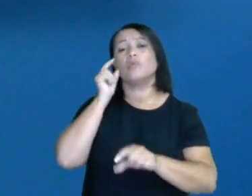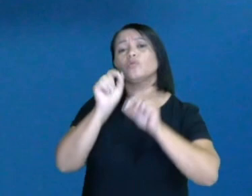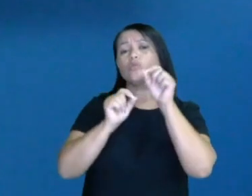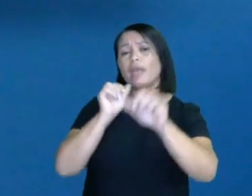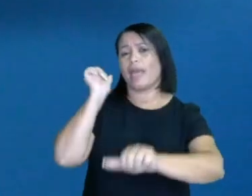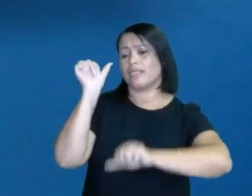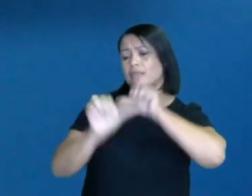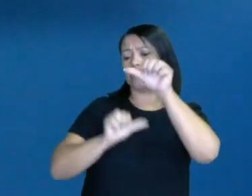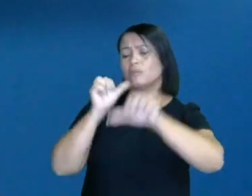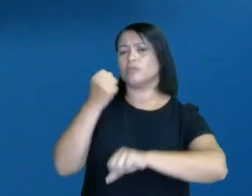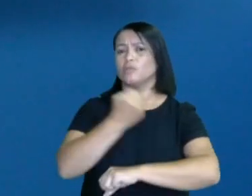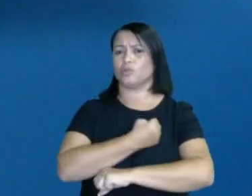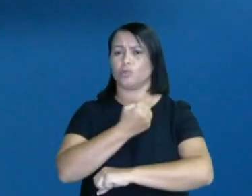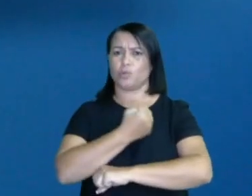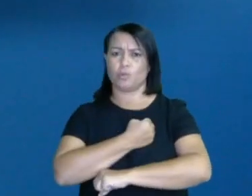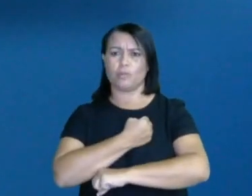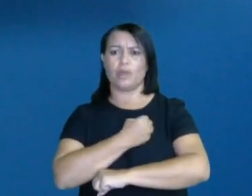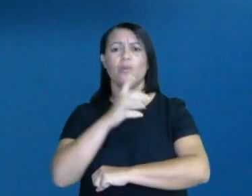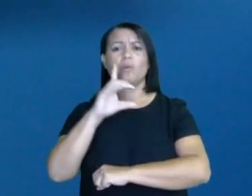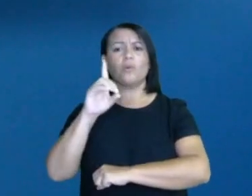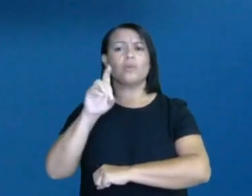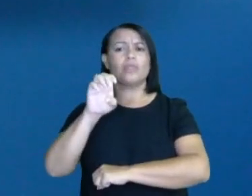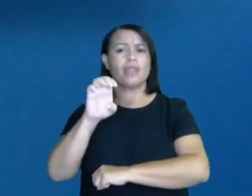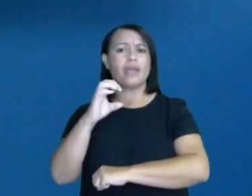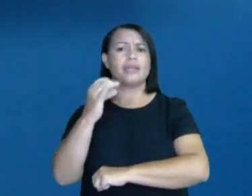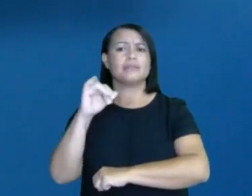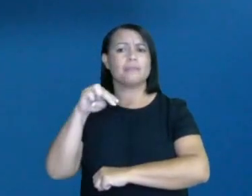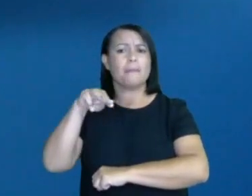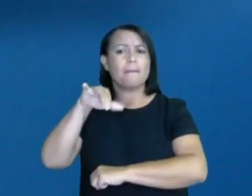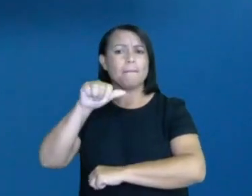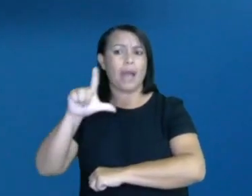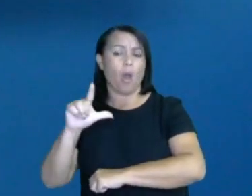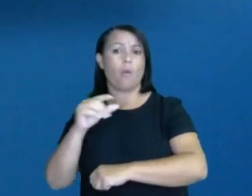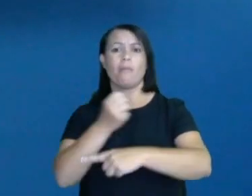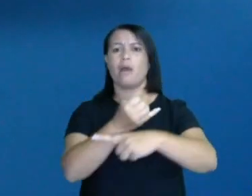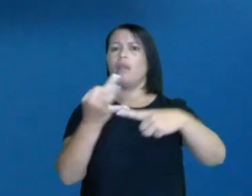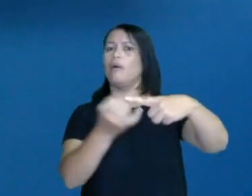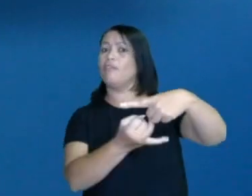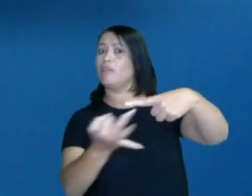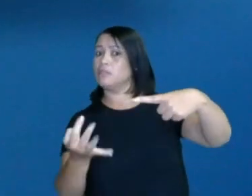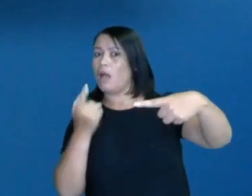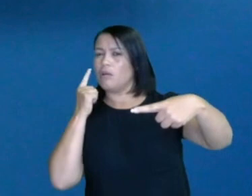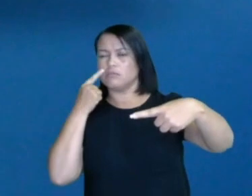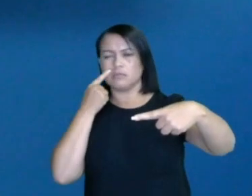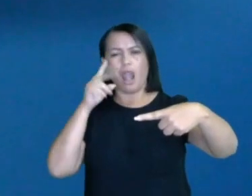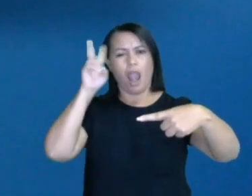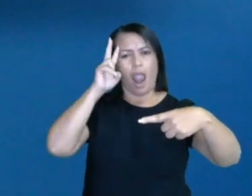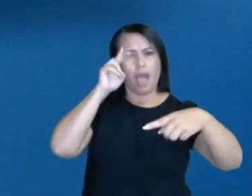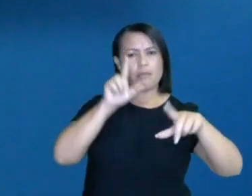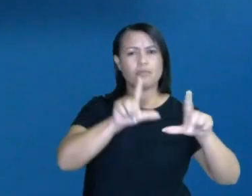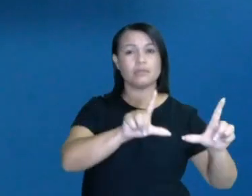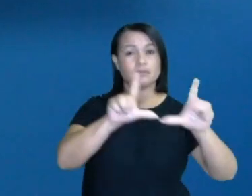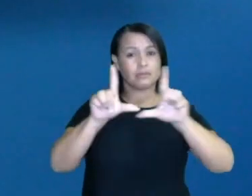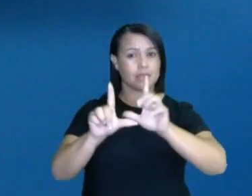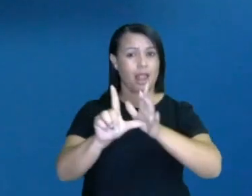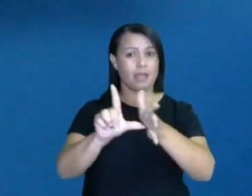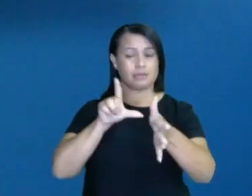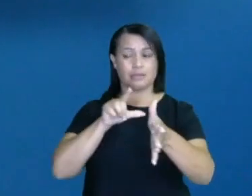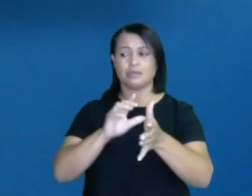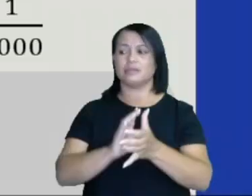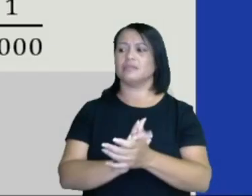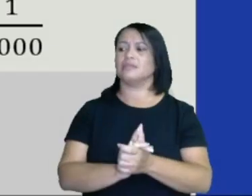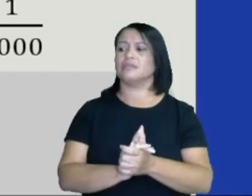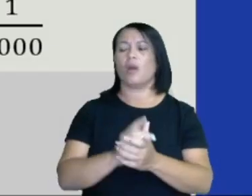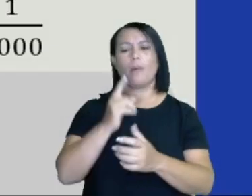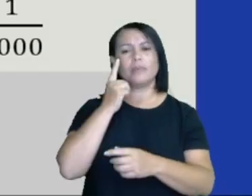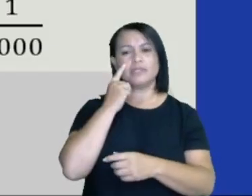transformação de um número decimal para uma fração. Lembra do slide anterior? Aqui, ó,